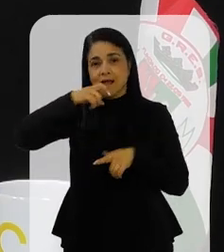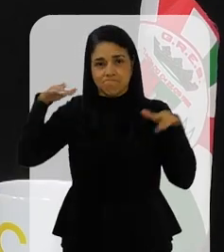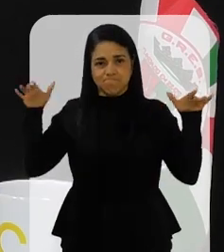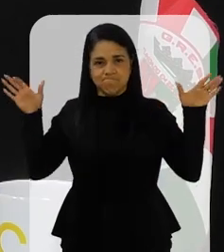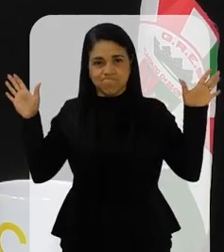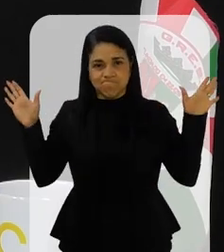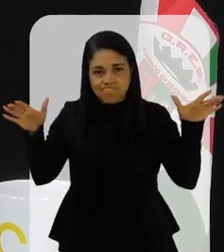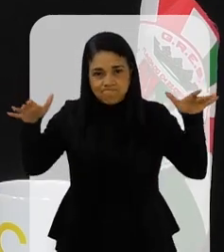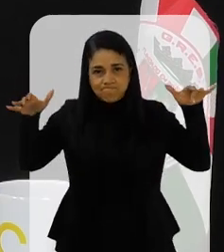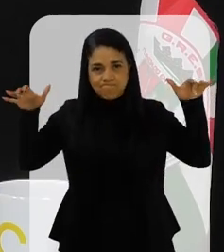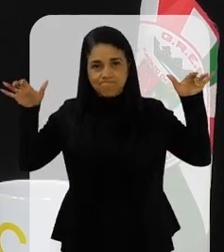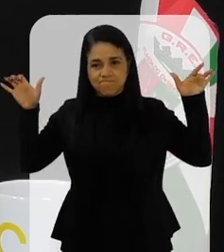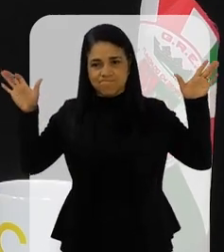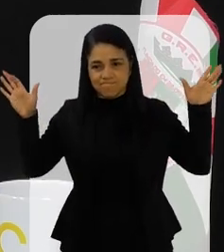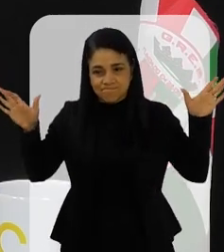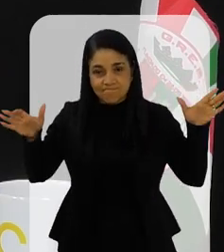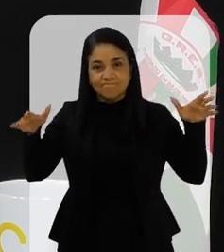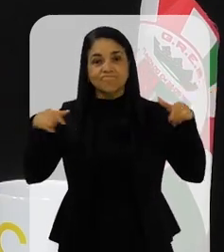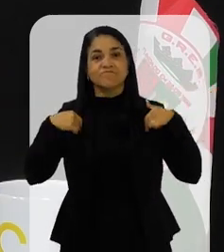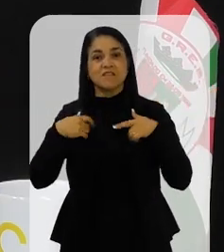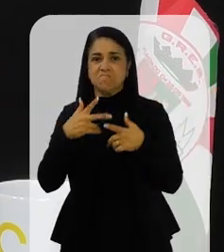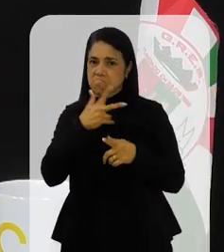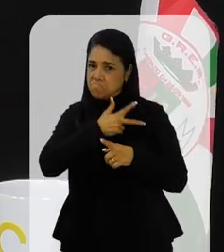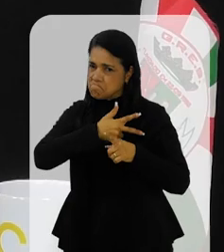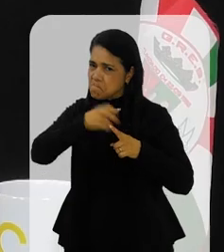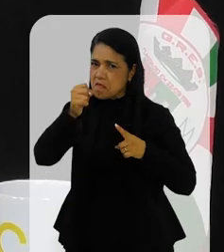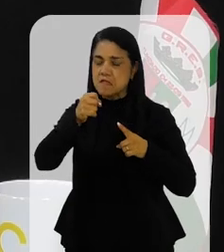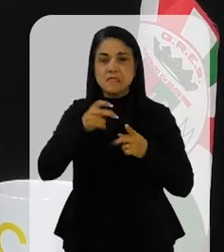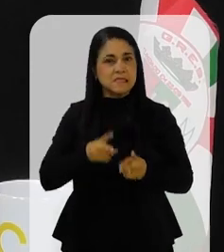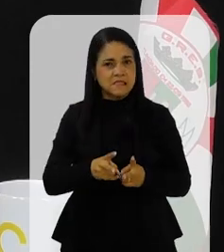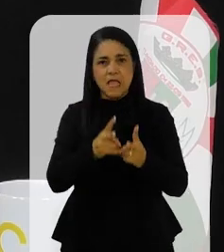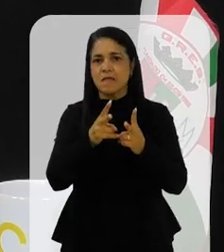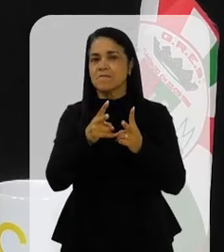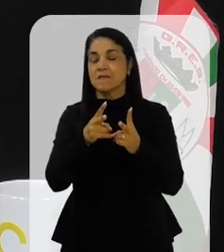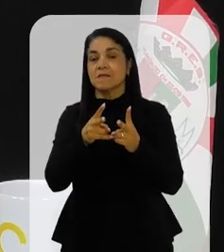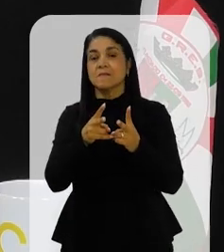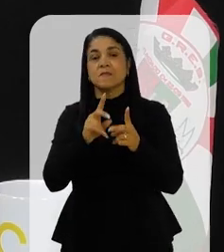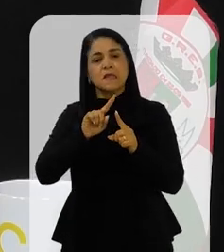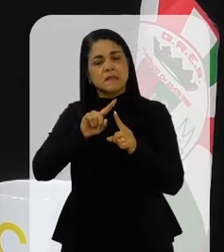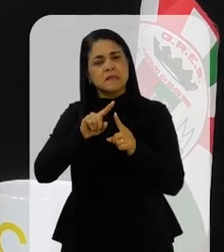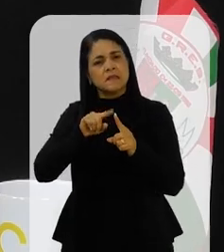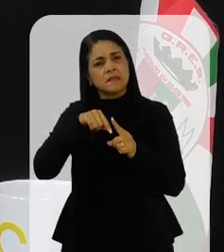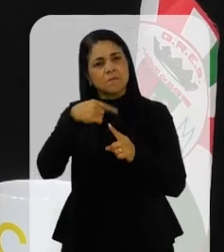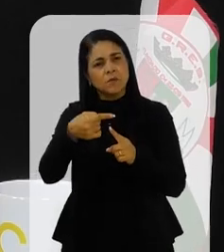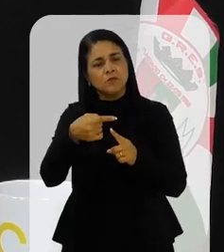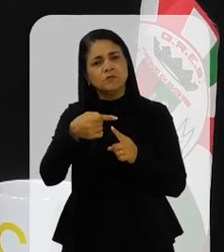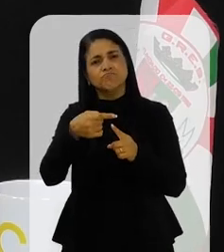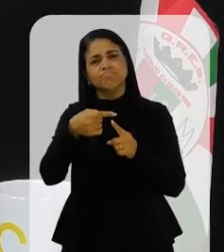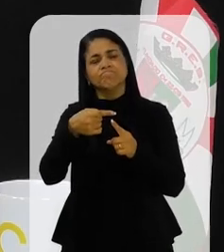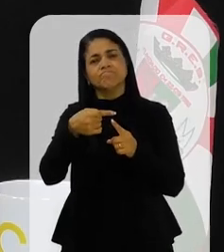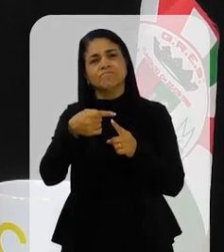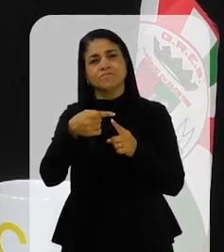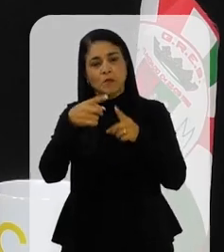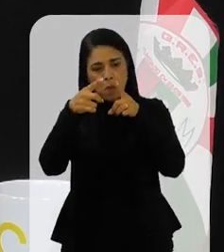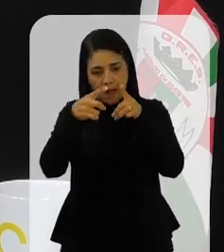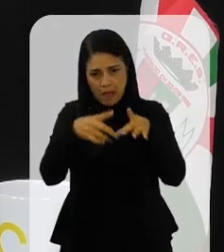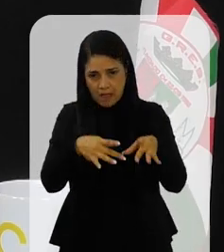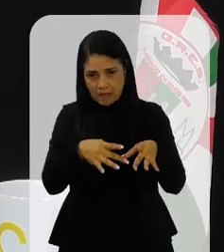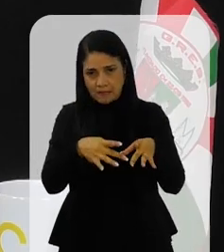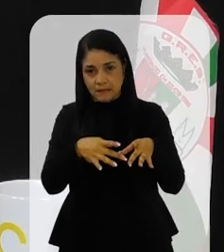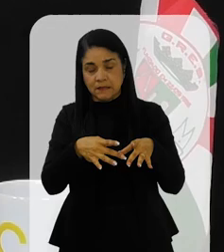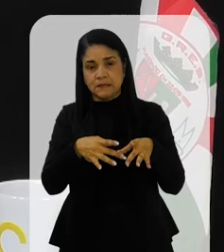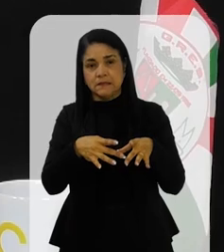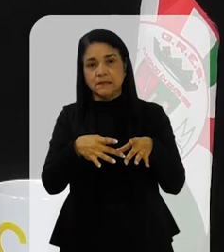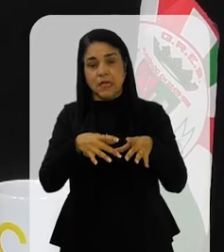que era tradicionalíssima na gremiação da Águia, né? E depois eu saí, quando